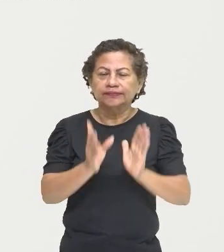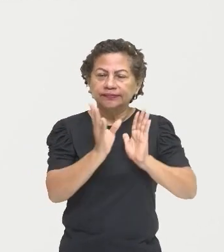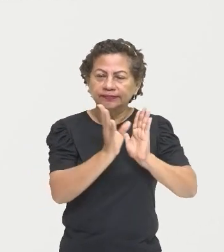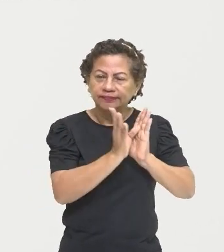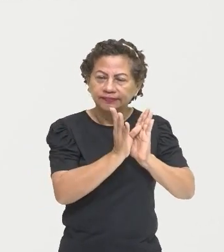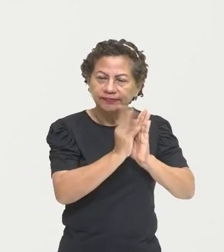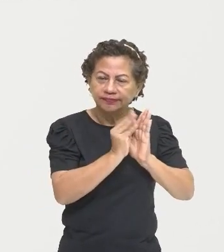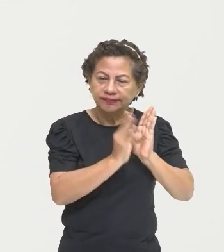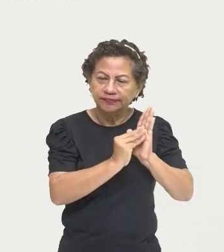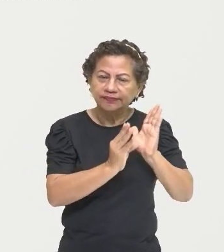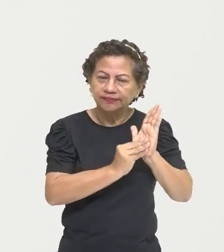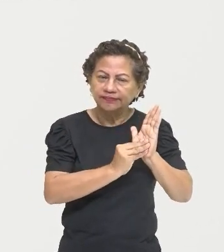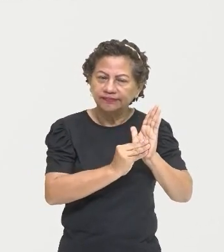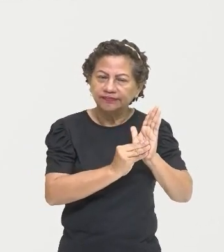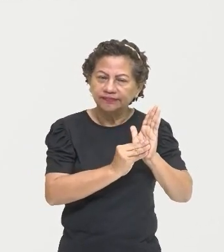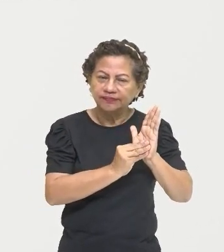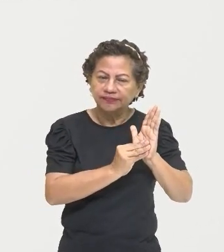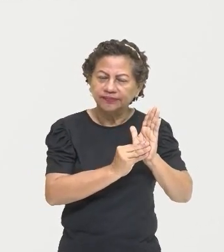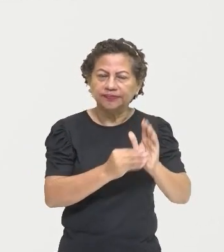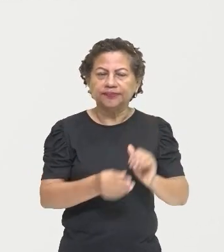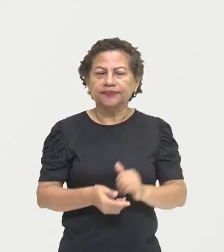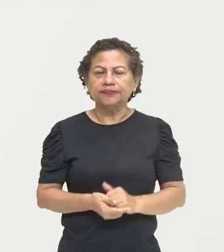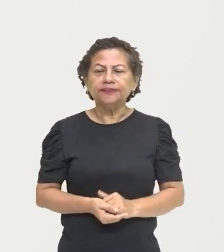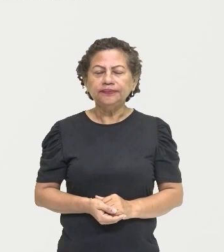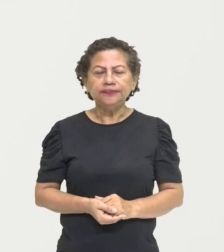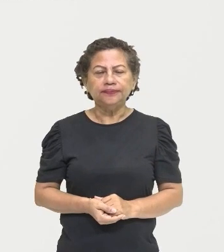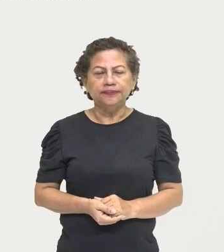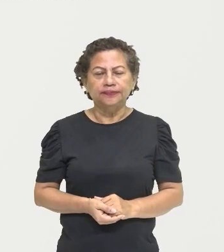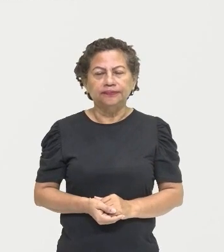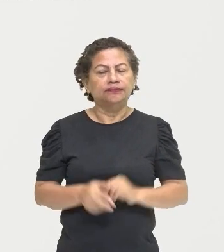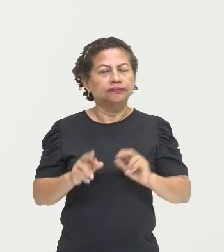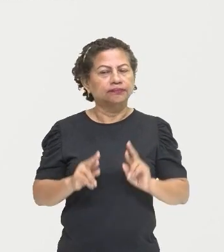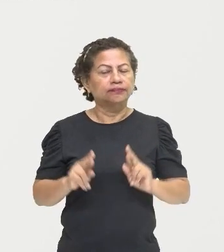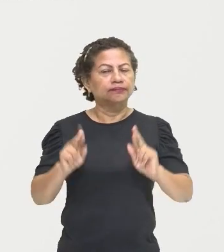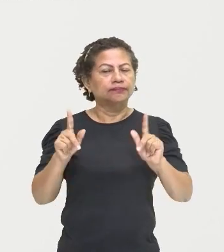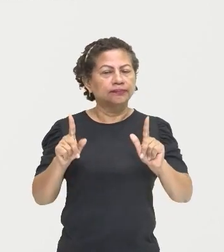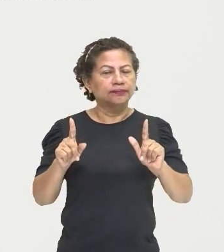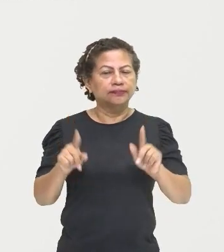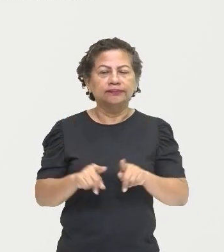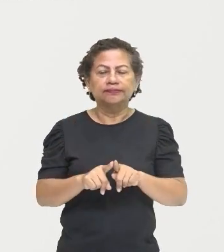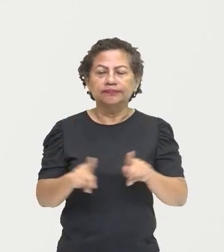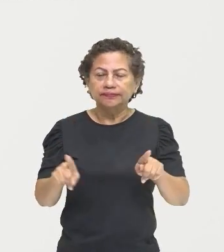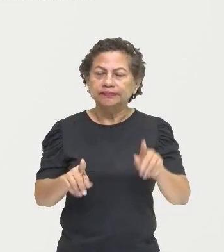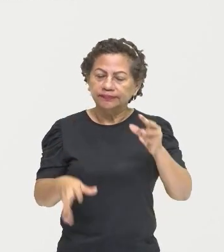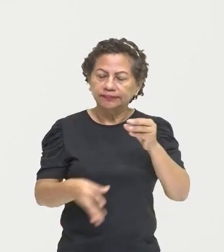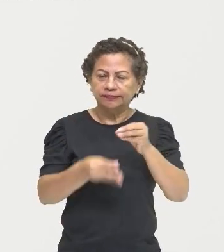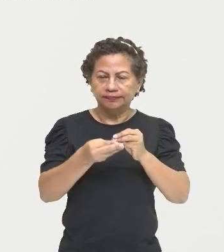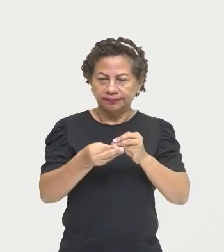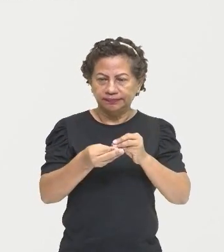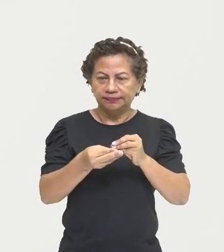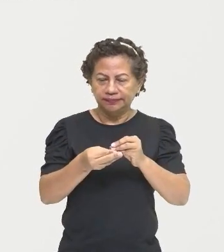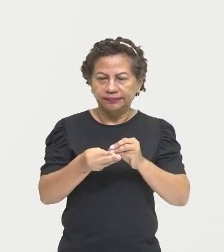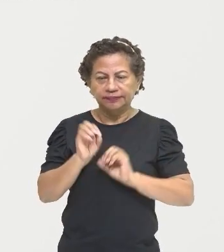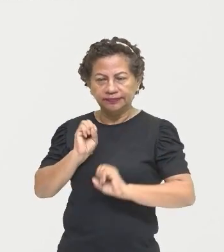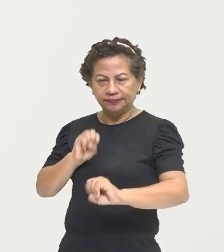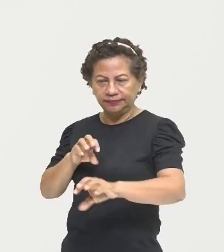um conteúdo um pouco diferente, mas faz parte da nossa aula, que é a